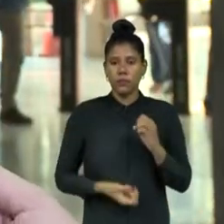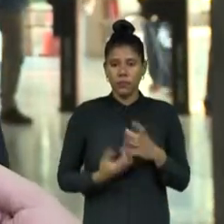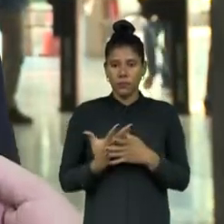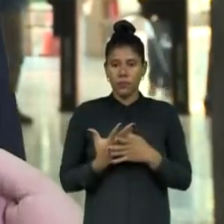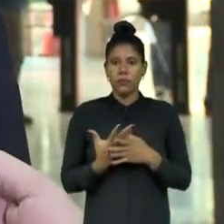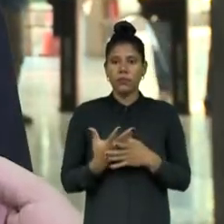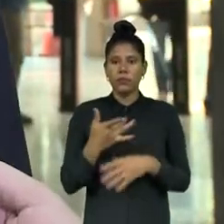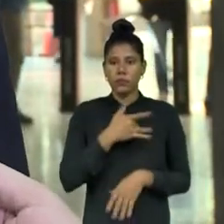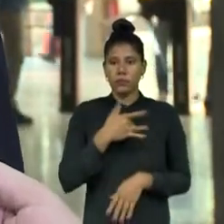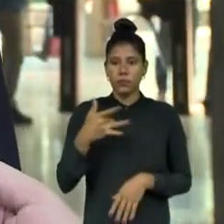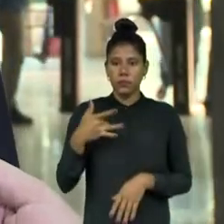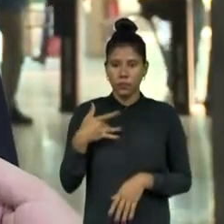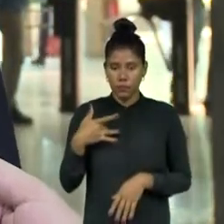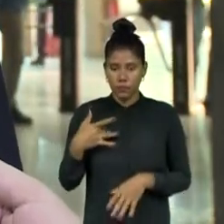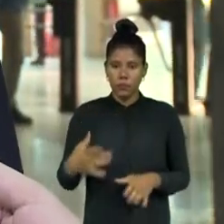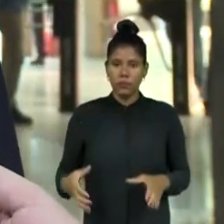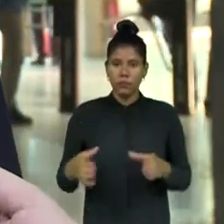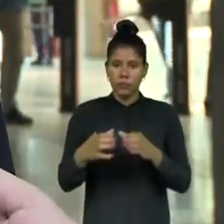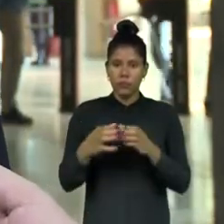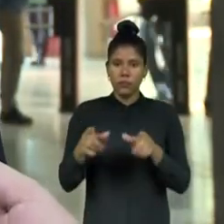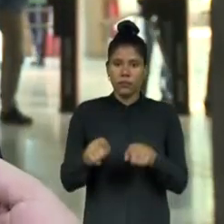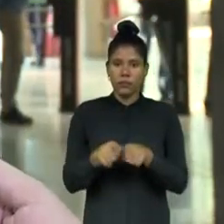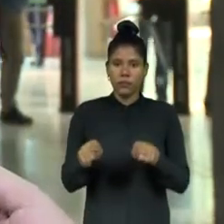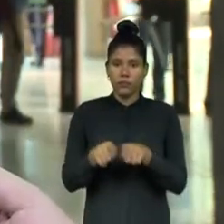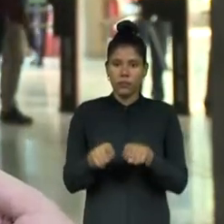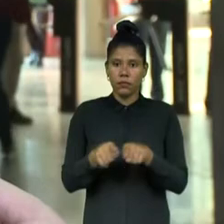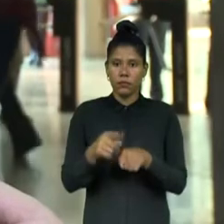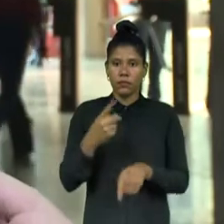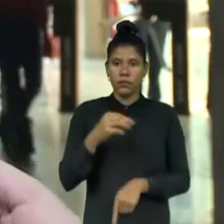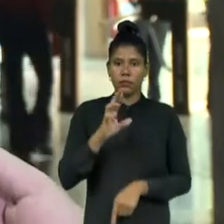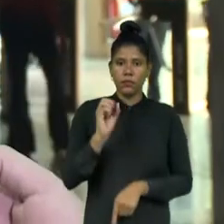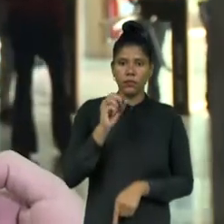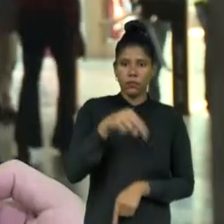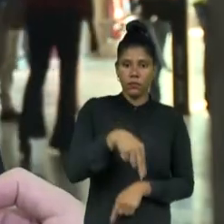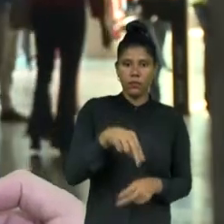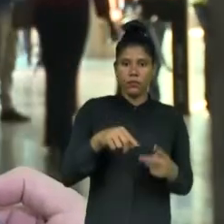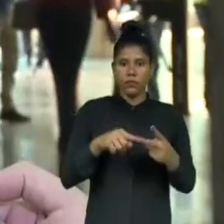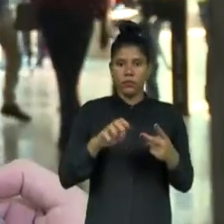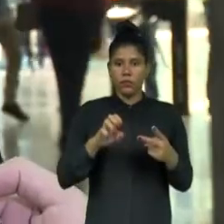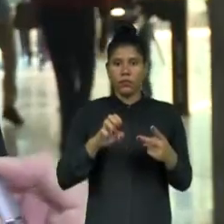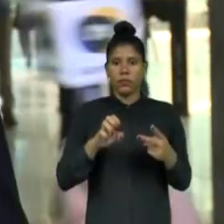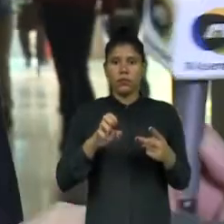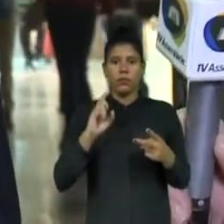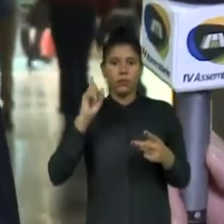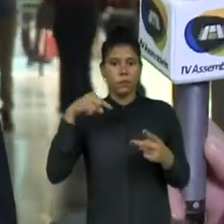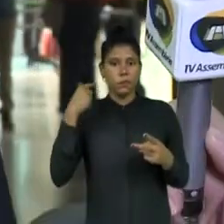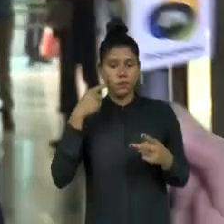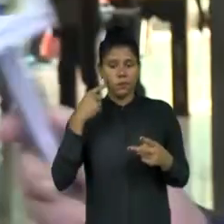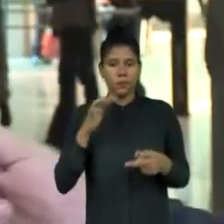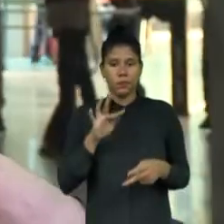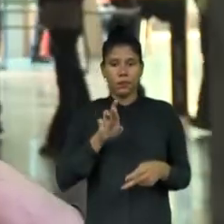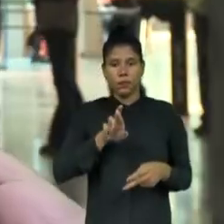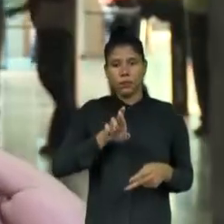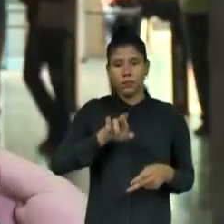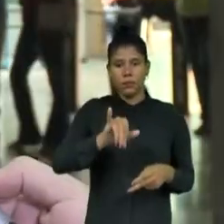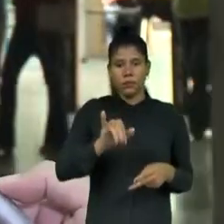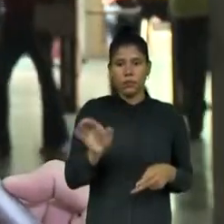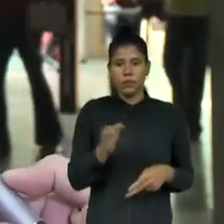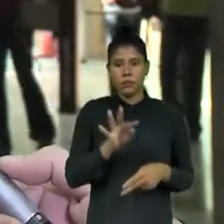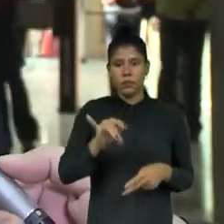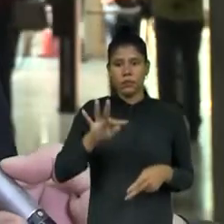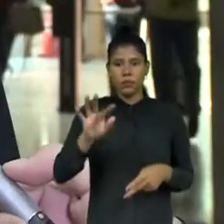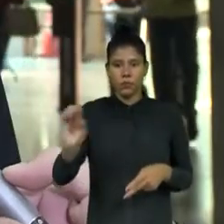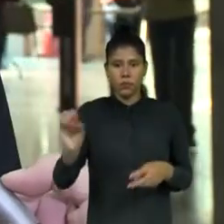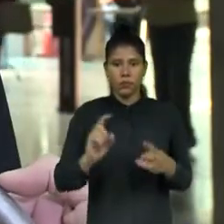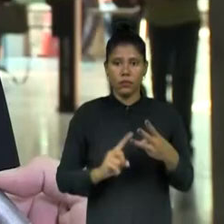saúde, né? Isso sem falar ainda com o PROCON Assembleia, o escritório feitito, né? Ou seja, nós Casa temos... do Cidadão. Casa do